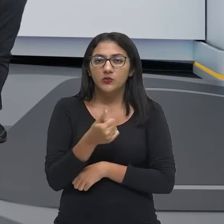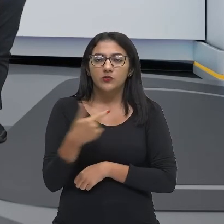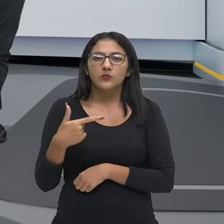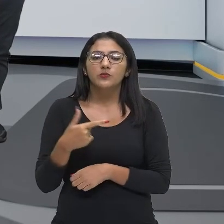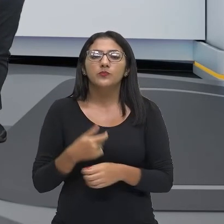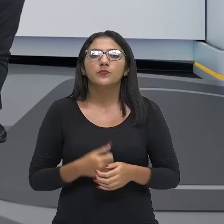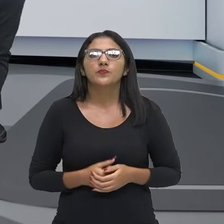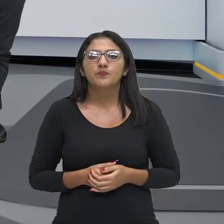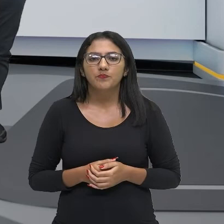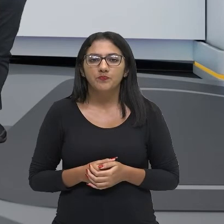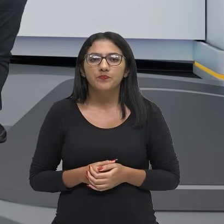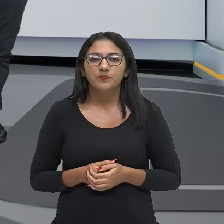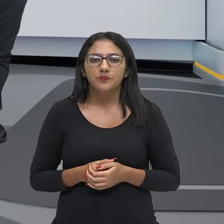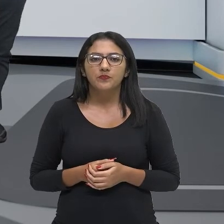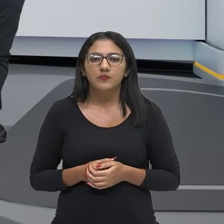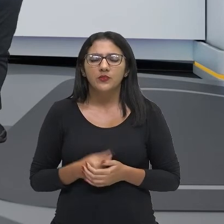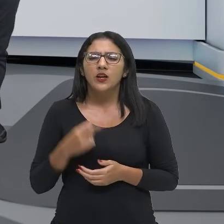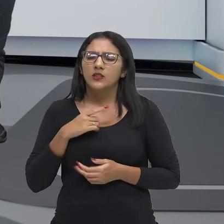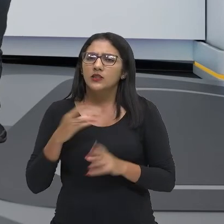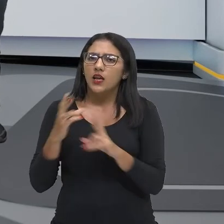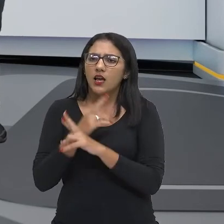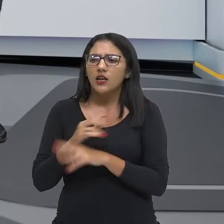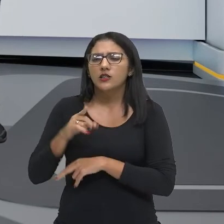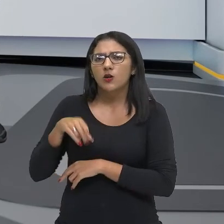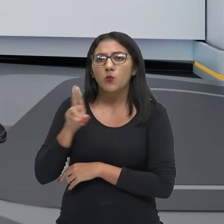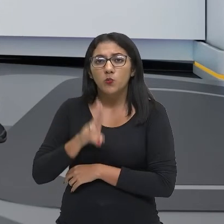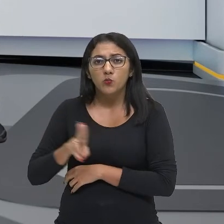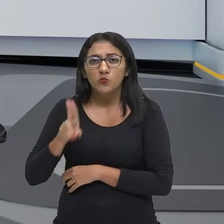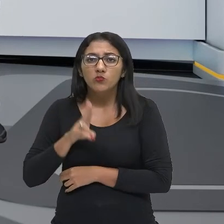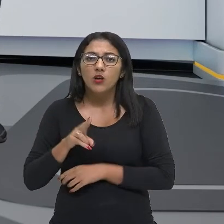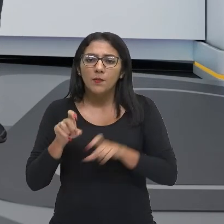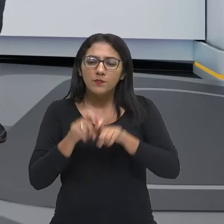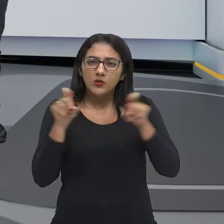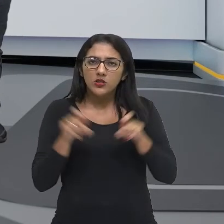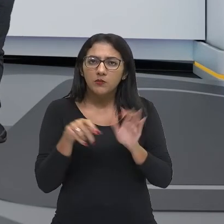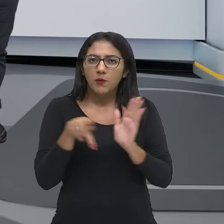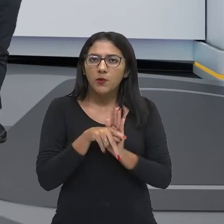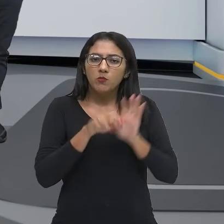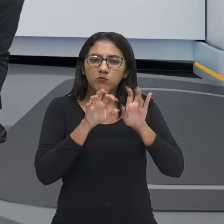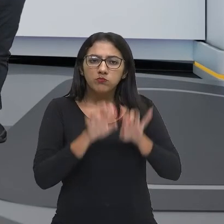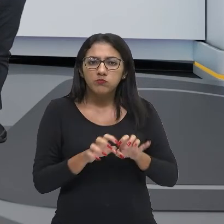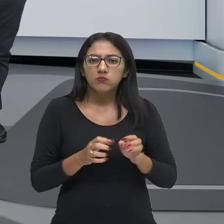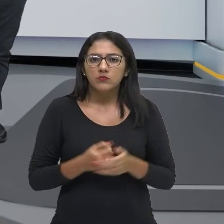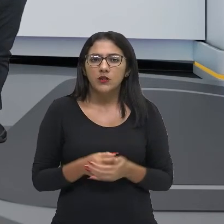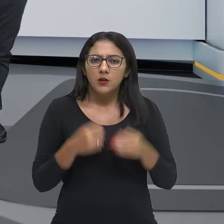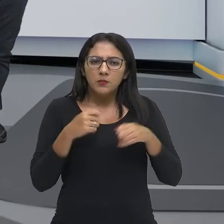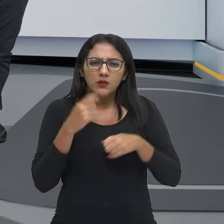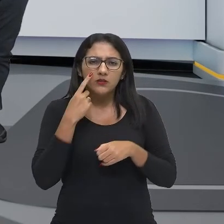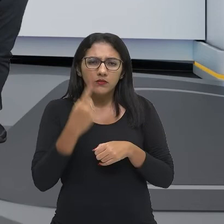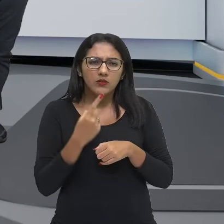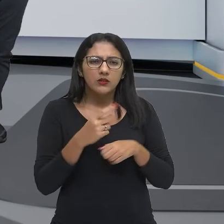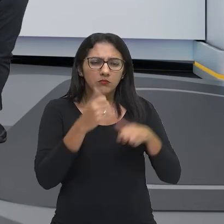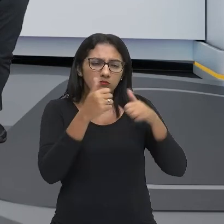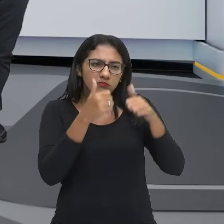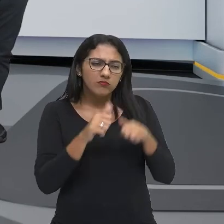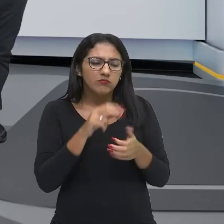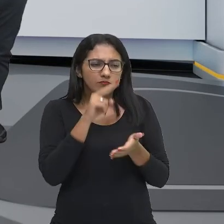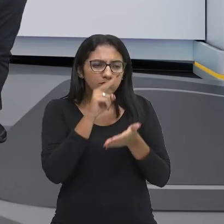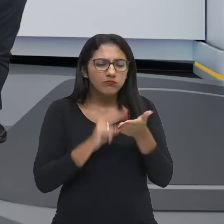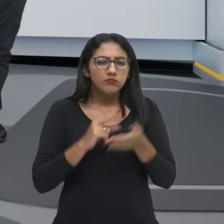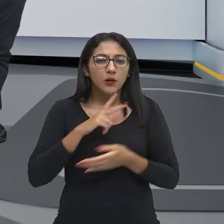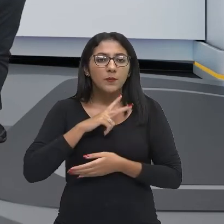12. Já com relação ao uso de computadores da empresa, fazer a checagem de e-mails